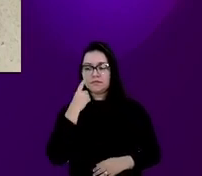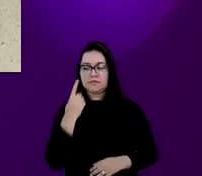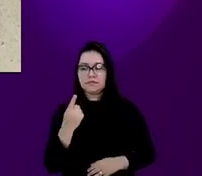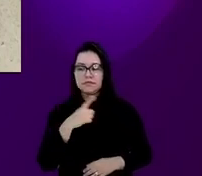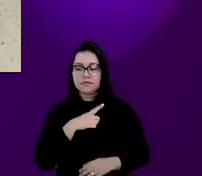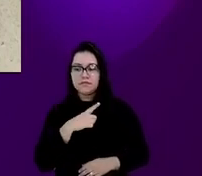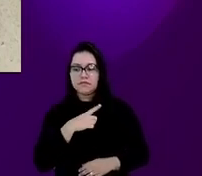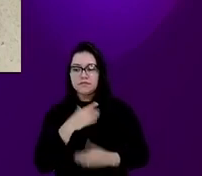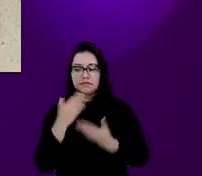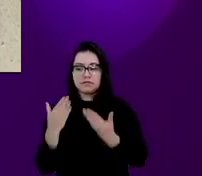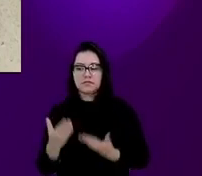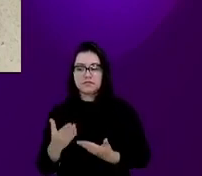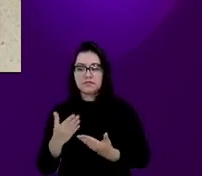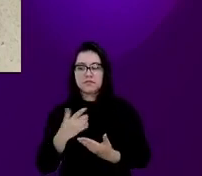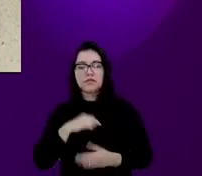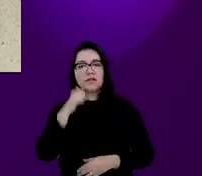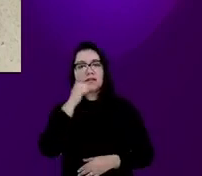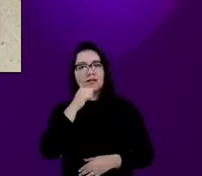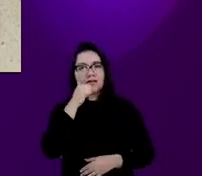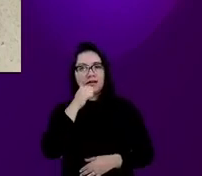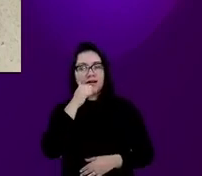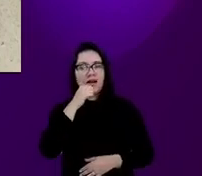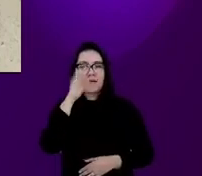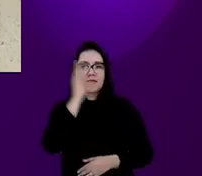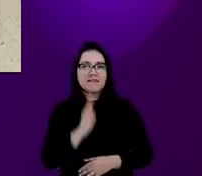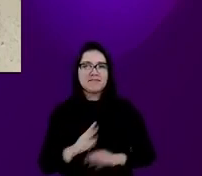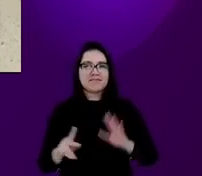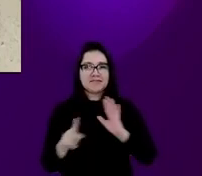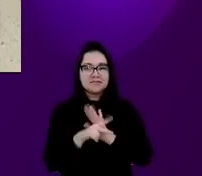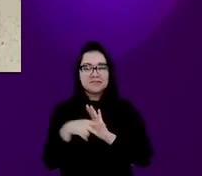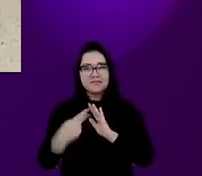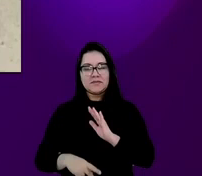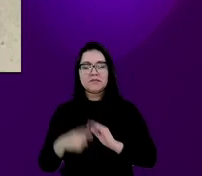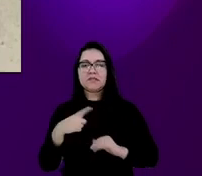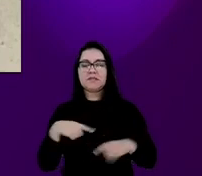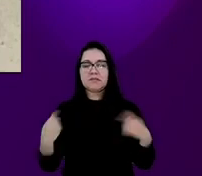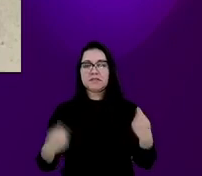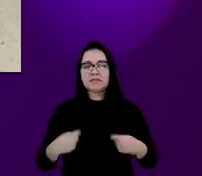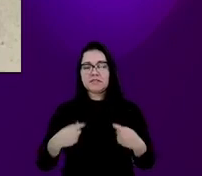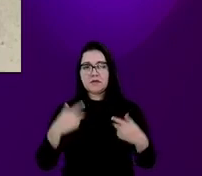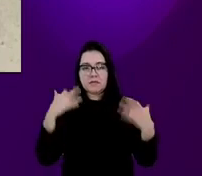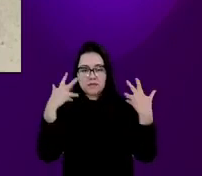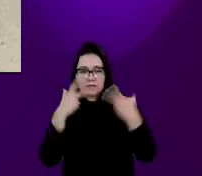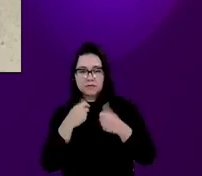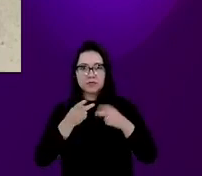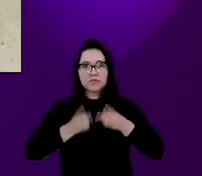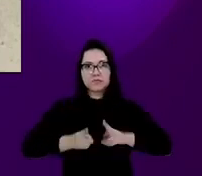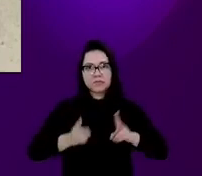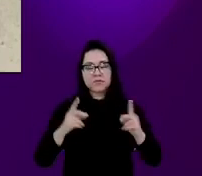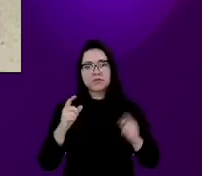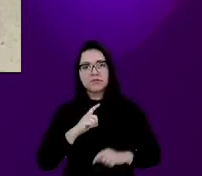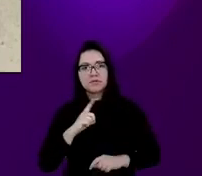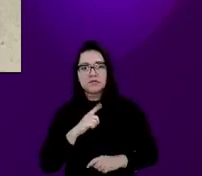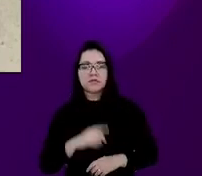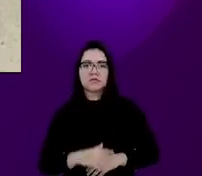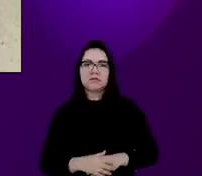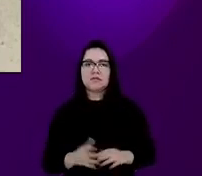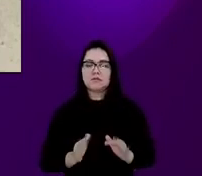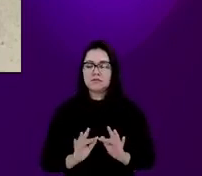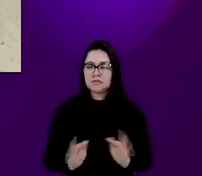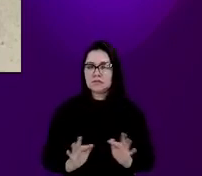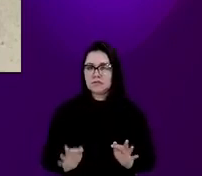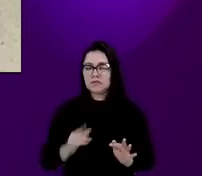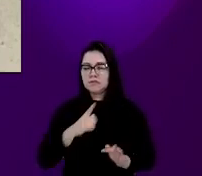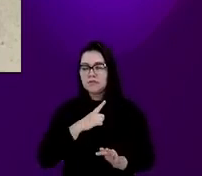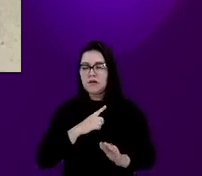pacientes, principalmente pacientes brasileiras, que são bastante exigentes, a gente tem diminuído o número de portais. Então, nas cirurgias mais simples e pacientes mais